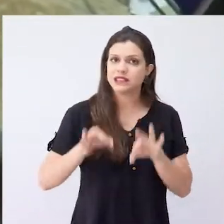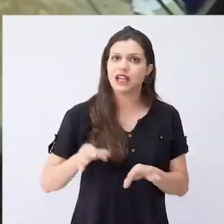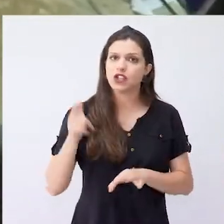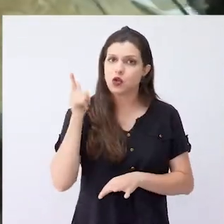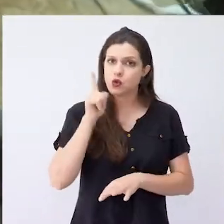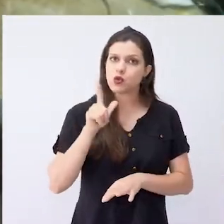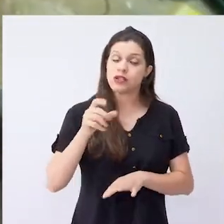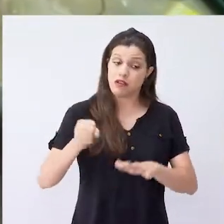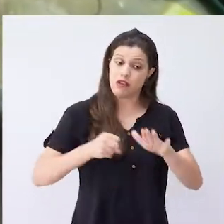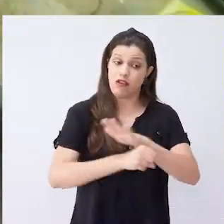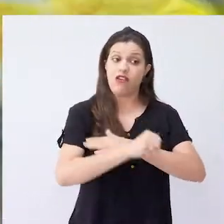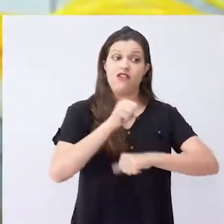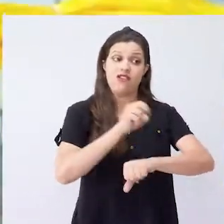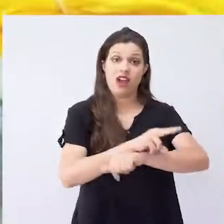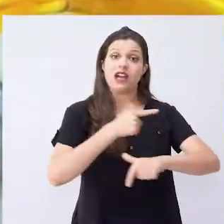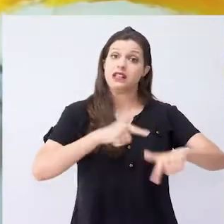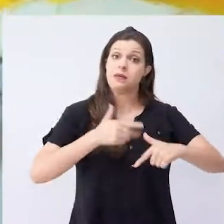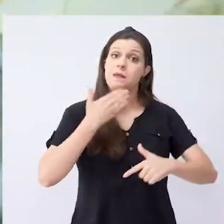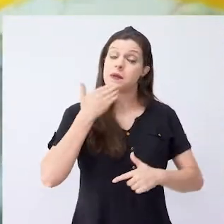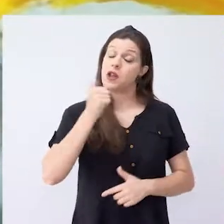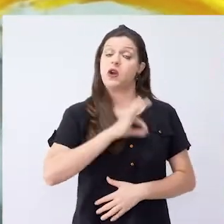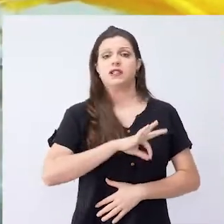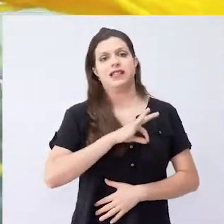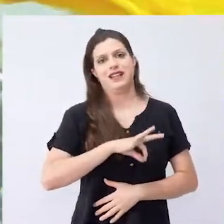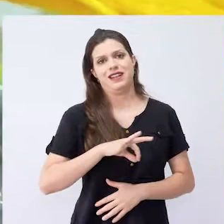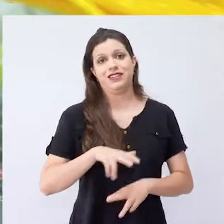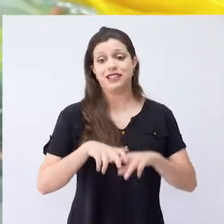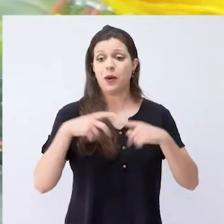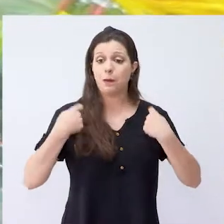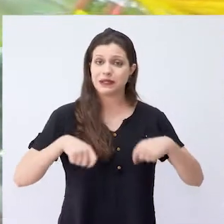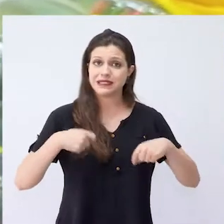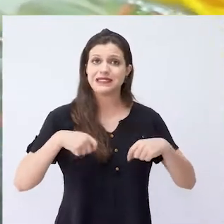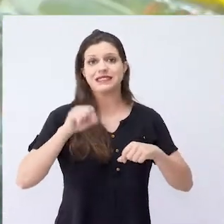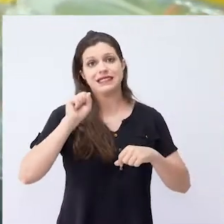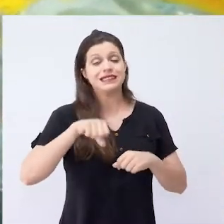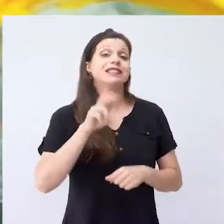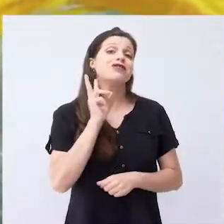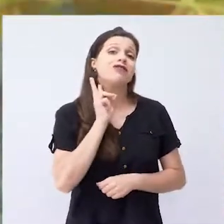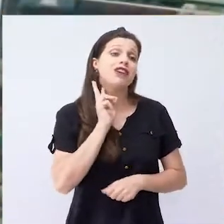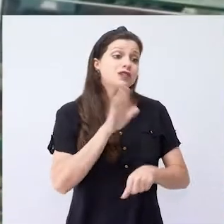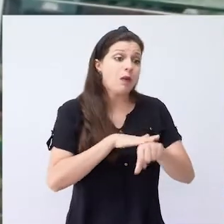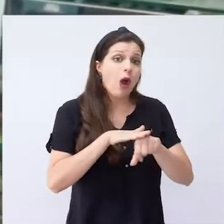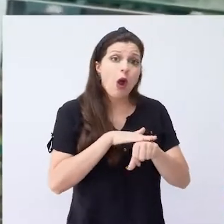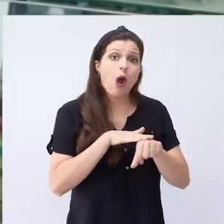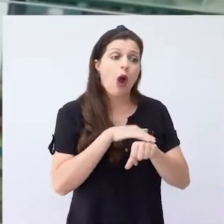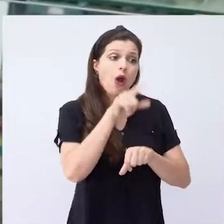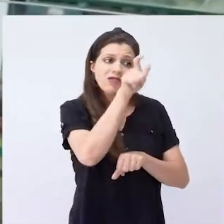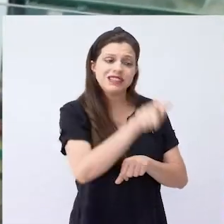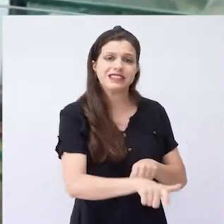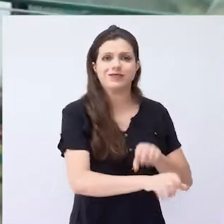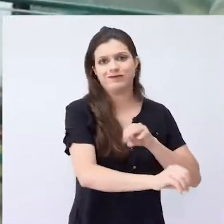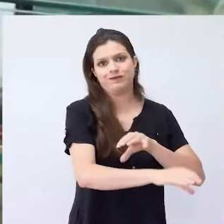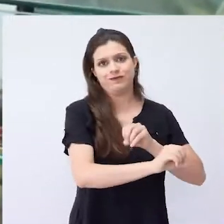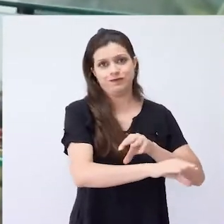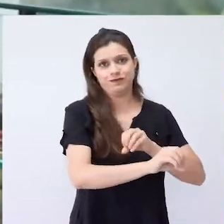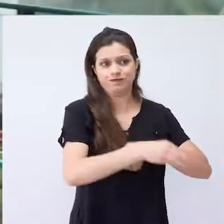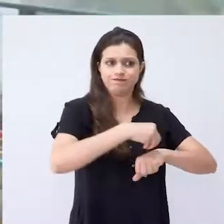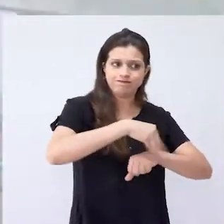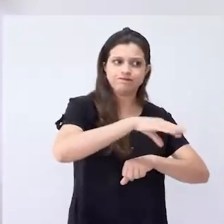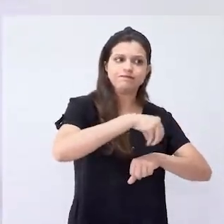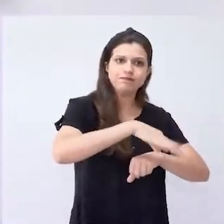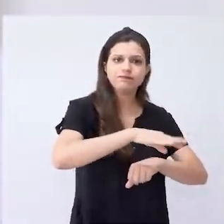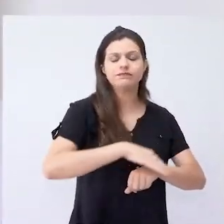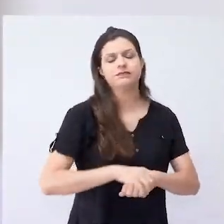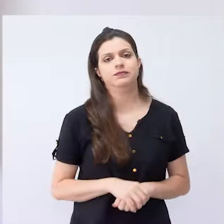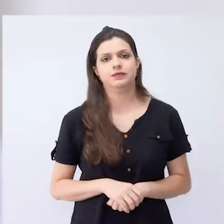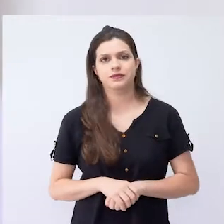quando ele tiver a idade aí sim ter acesso a vagas de trabalho com melhor remuneração. Então a gente precisa ter um olhar sobre a vítima e é aí